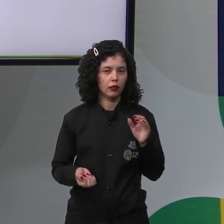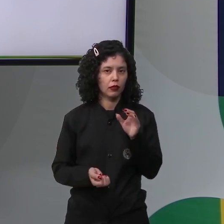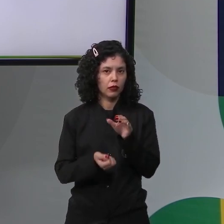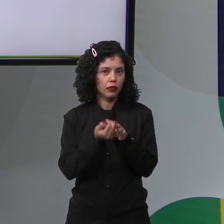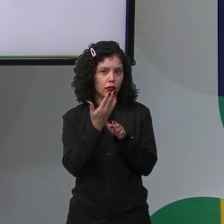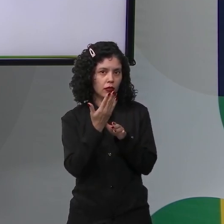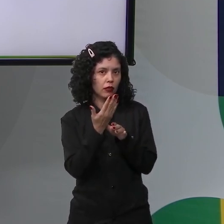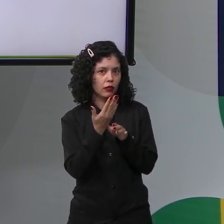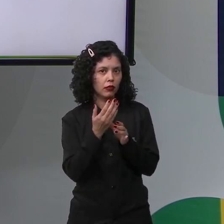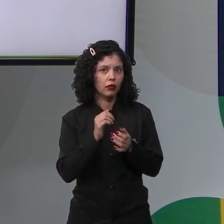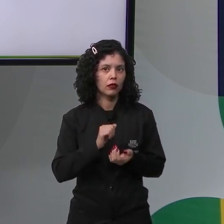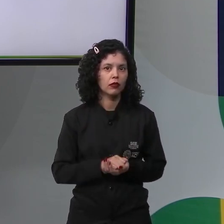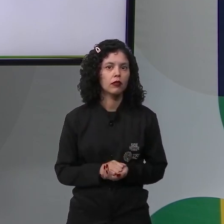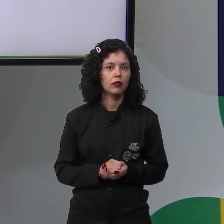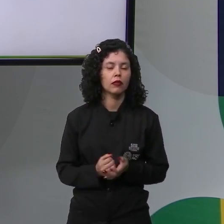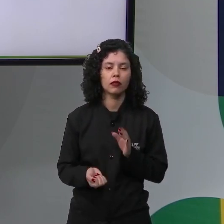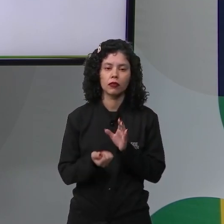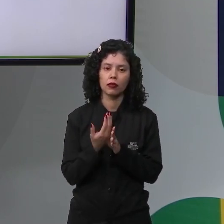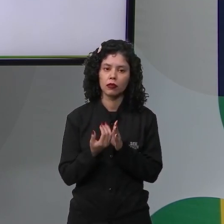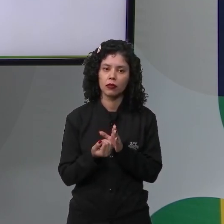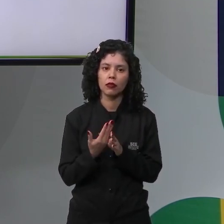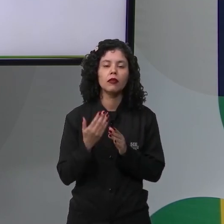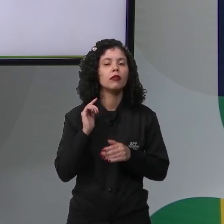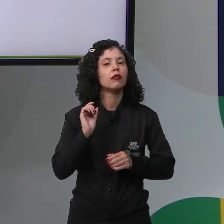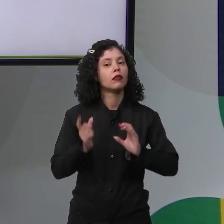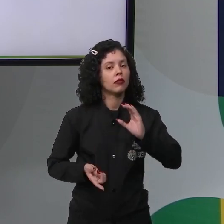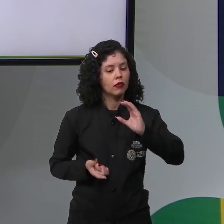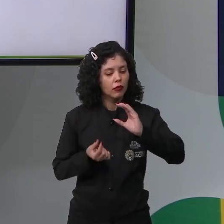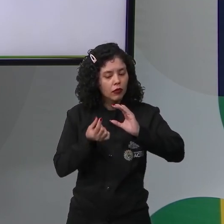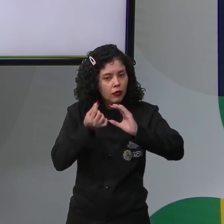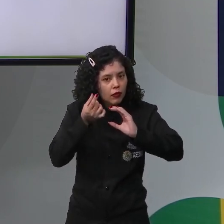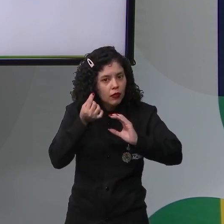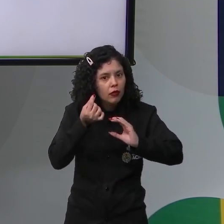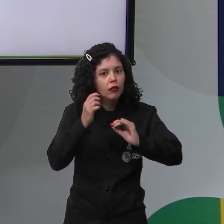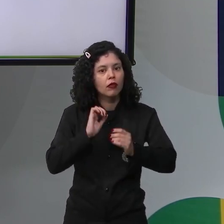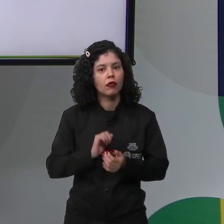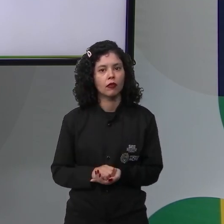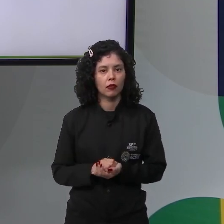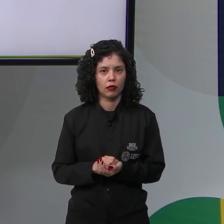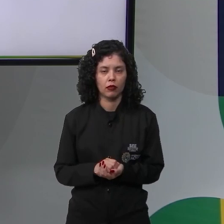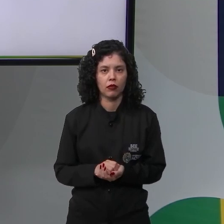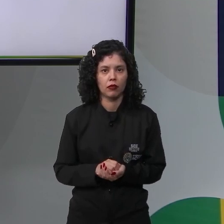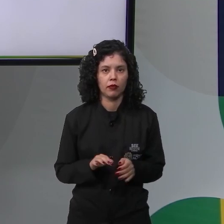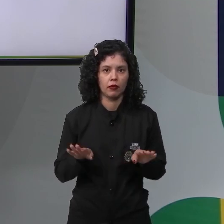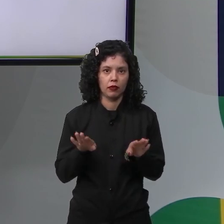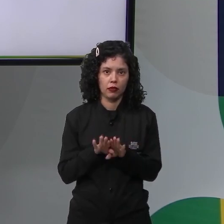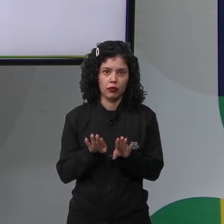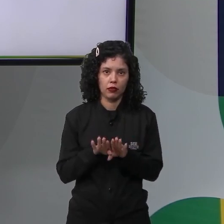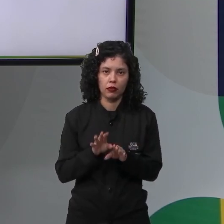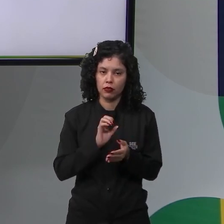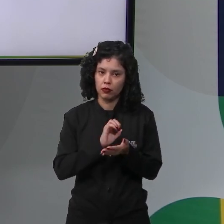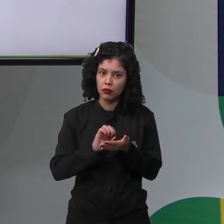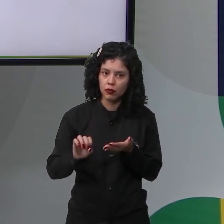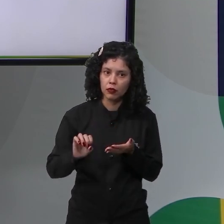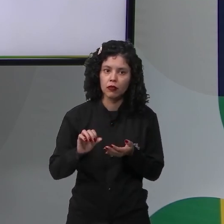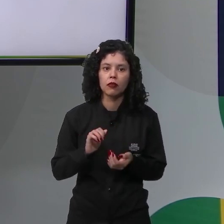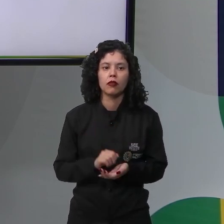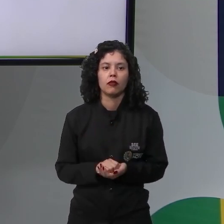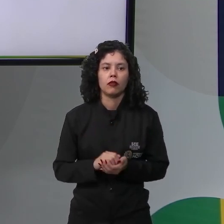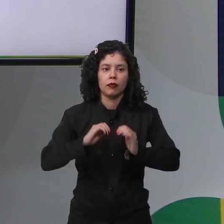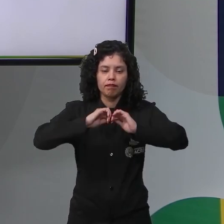surge com o modo de produção capitalista, ou seja, solidariedade orgânica.